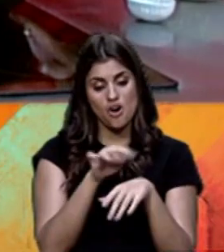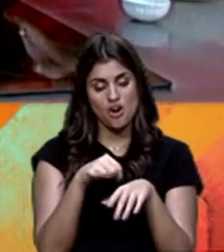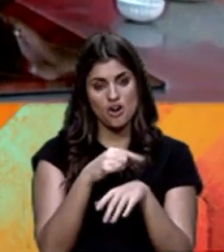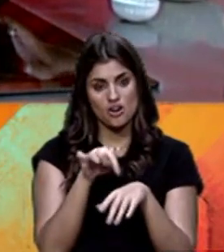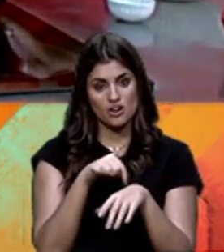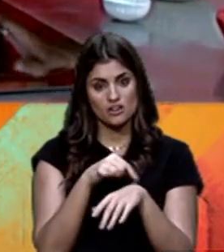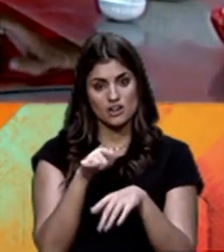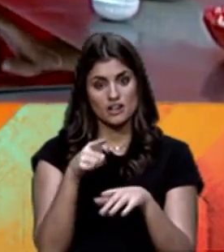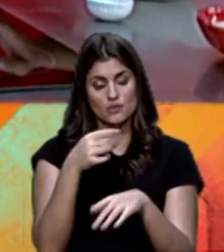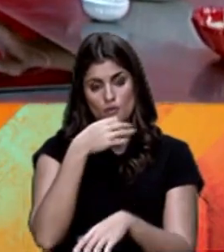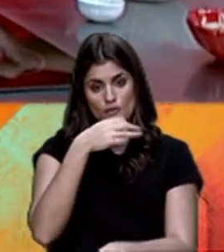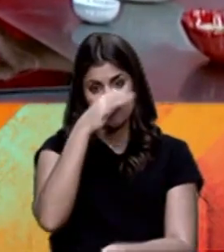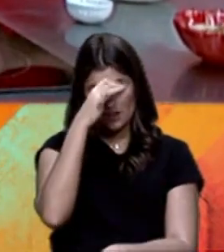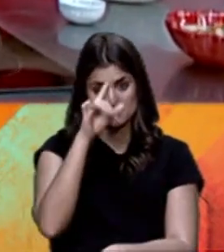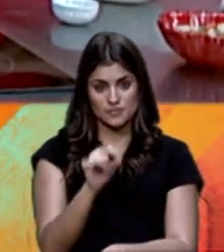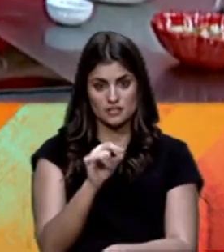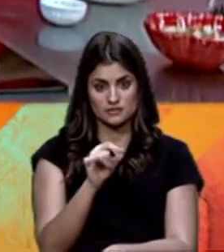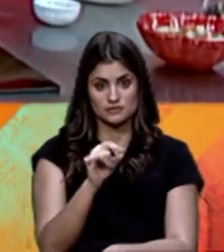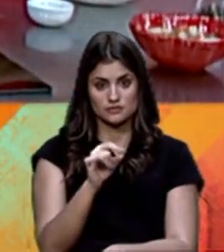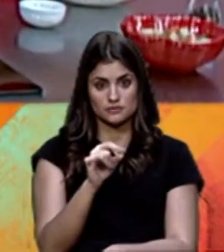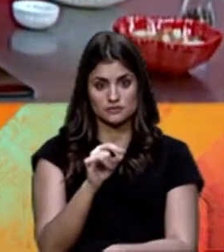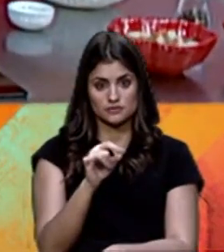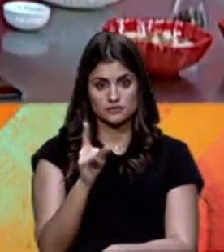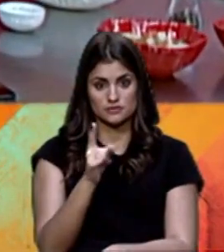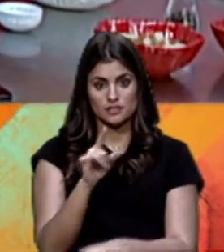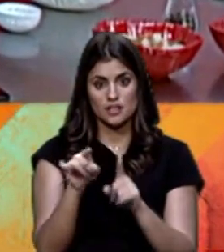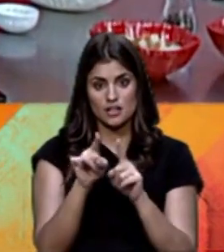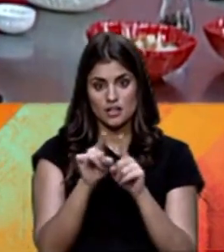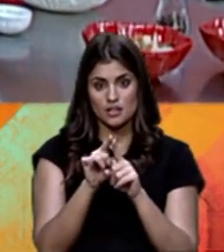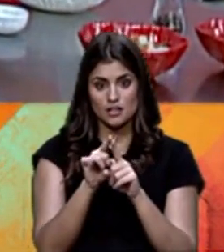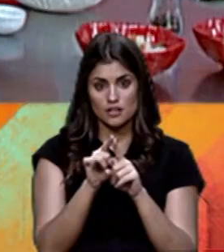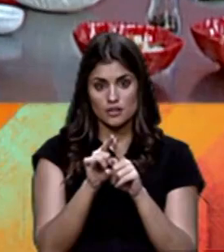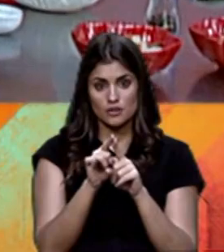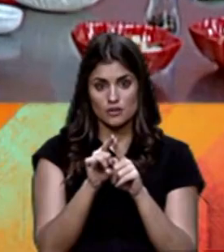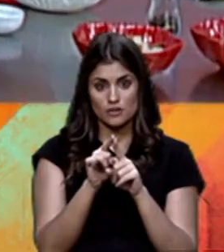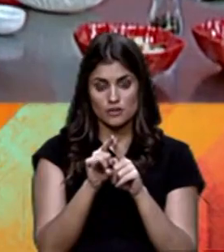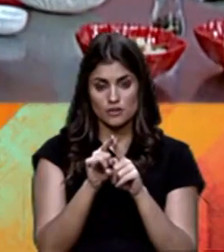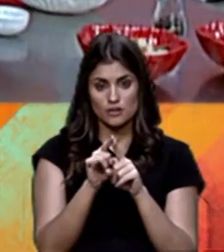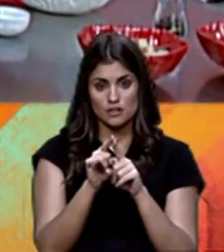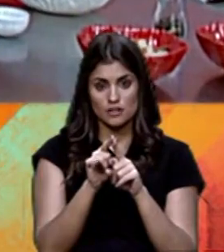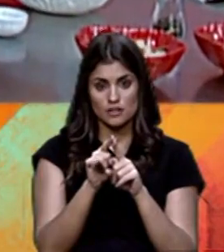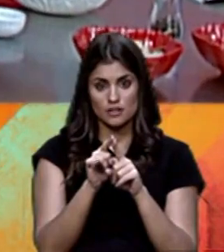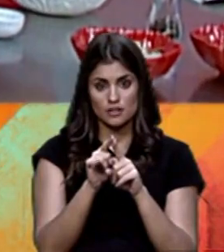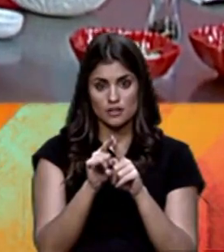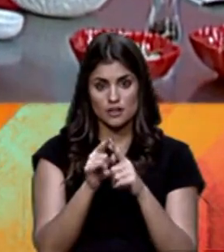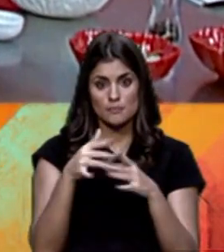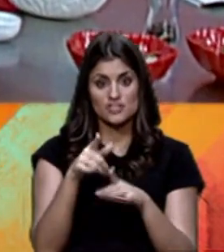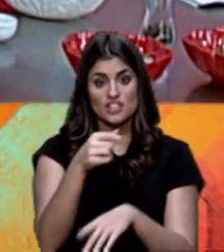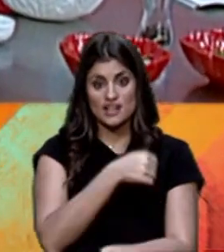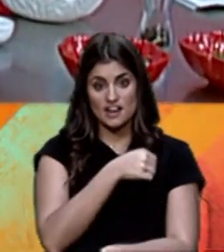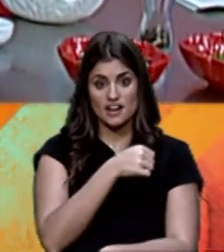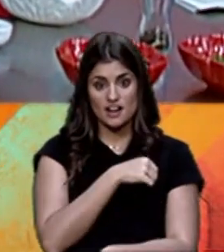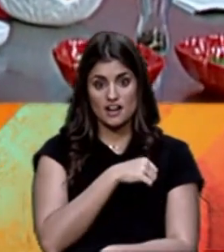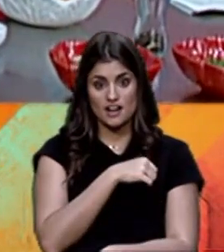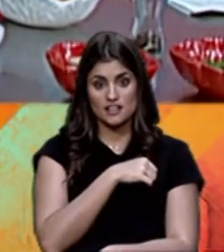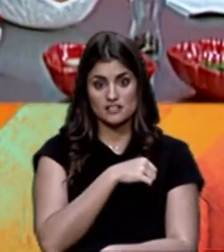relação ao frango, Sónia, convém mesmo que nós deixarmos. Aqui não temos muito tempo, não é? Mas em casa deixe mesmo